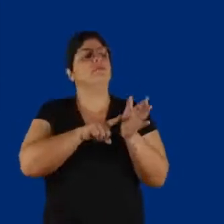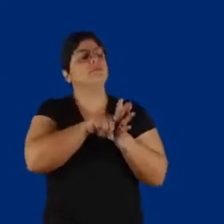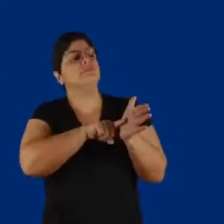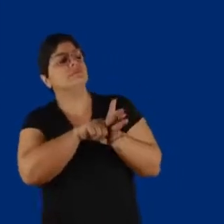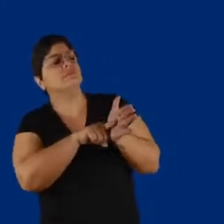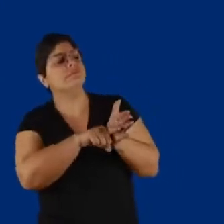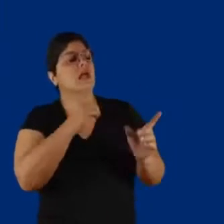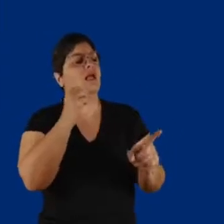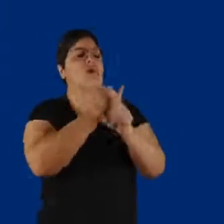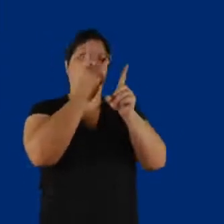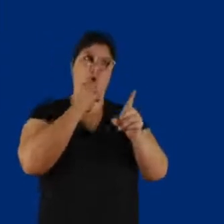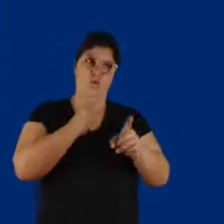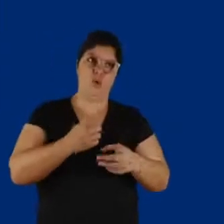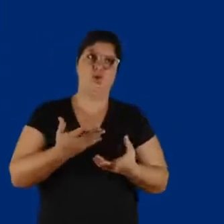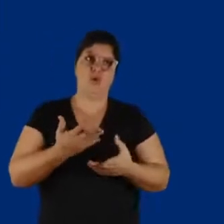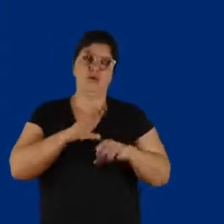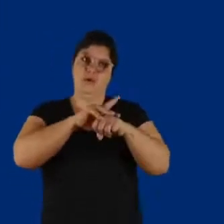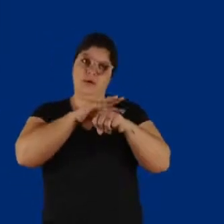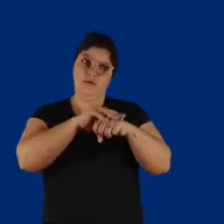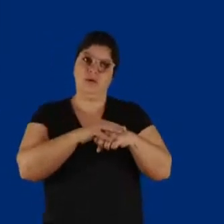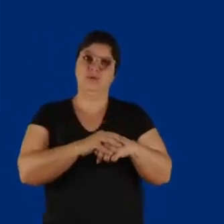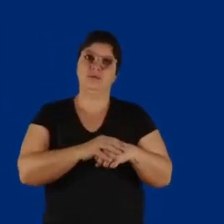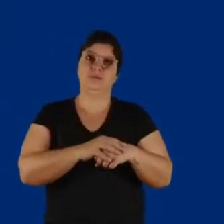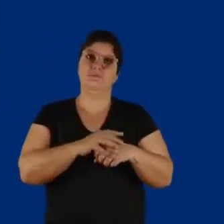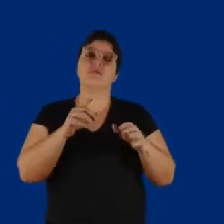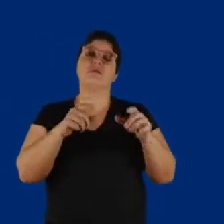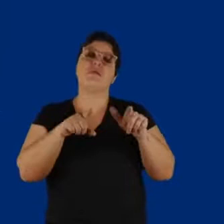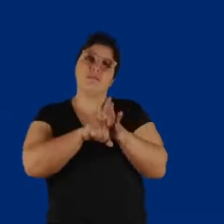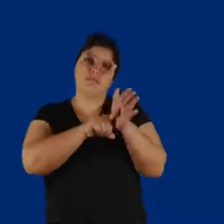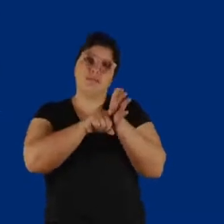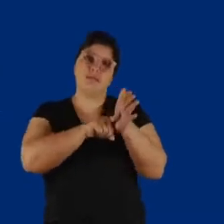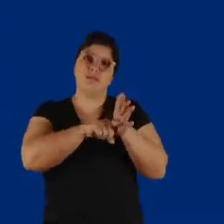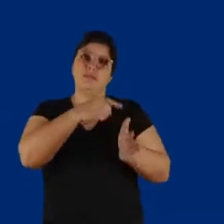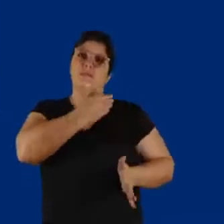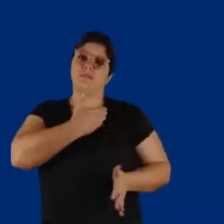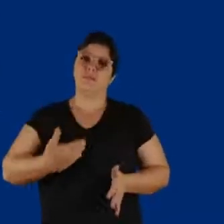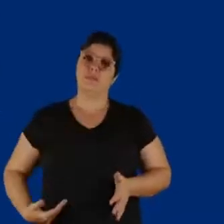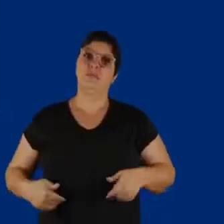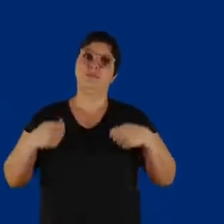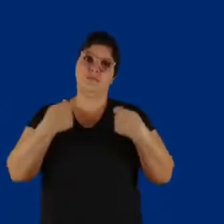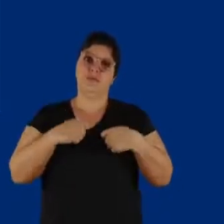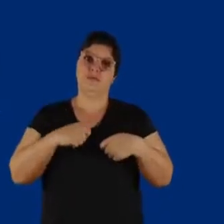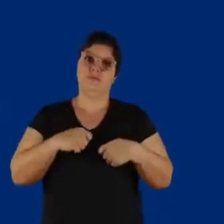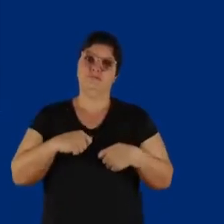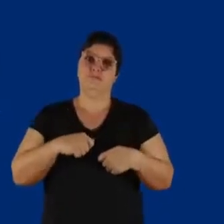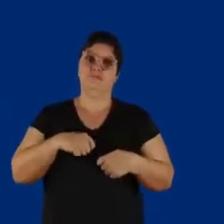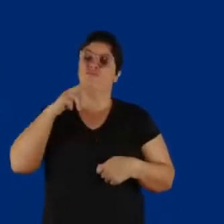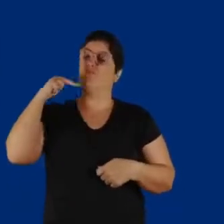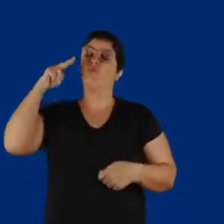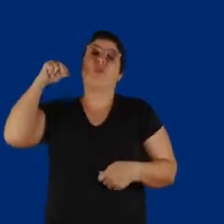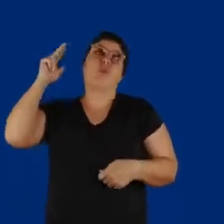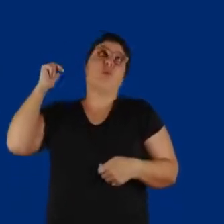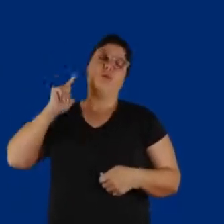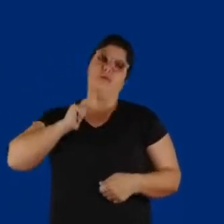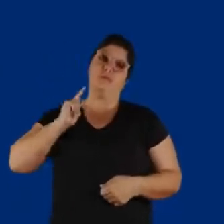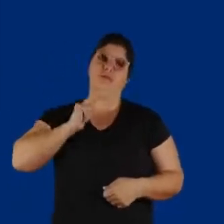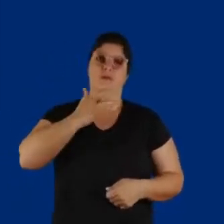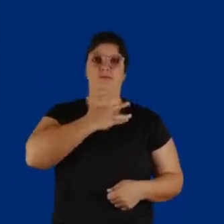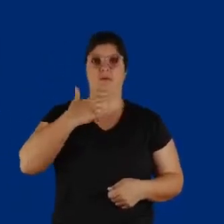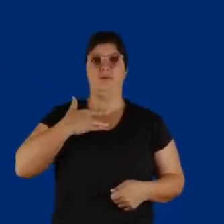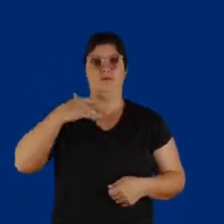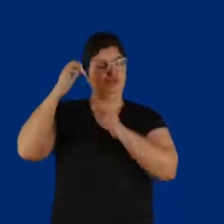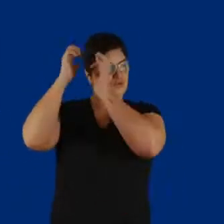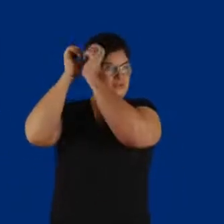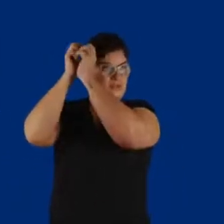Isso são políticas públicas, né, que precisam ser realizadas ainda, porque nós nunca tivemos saúde mental na história do nosso país. Então, muito obrigado. Para mim é uma